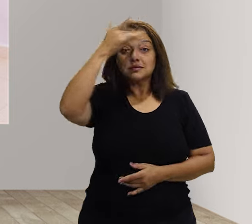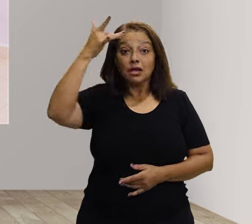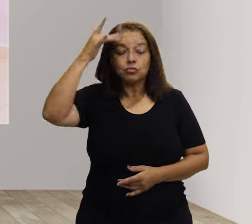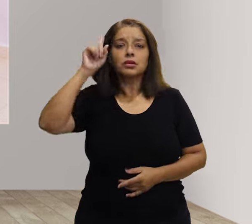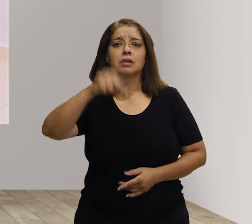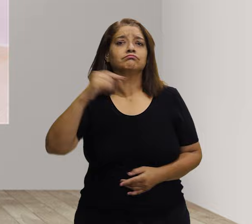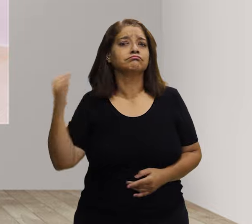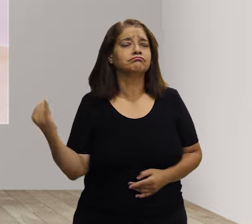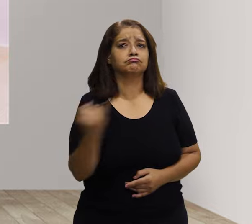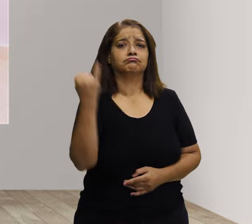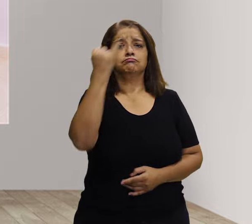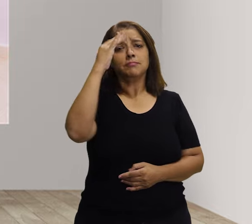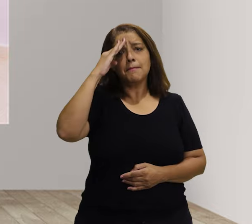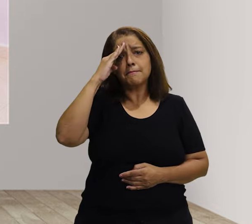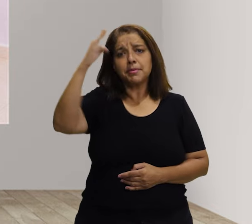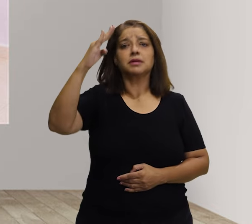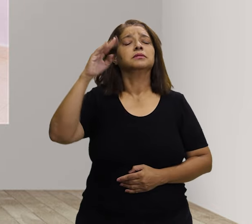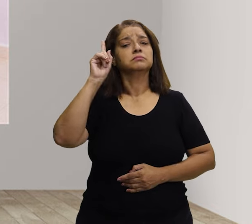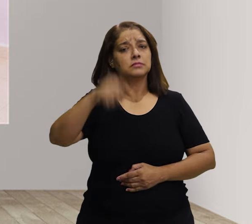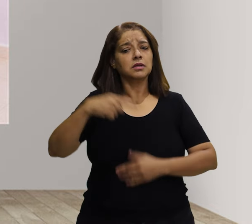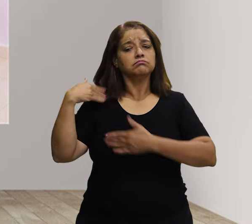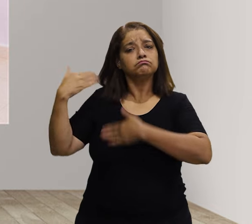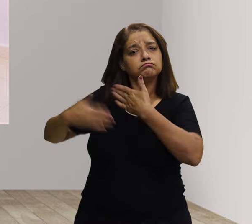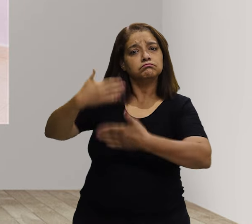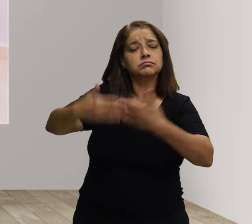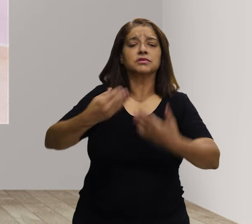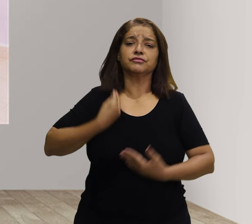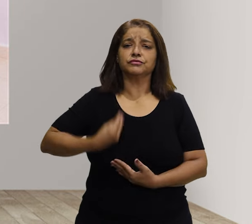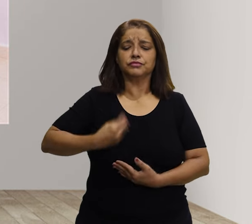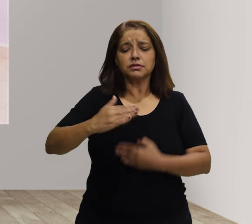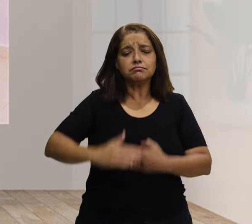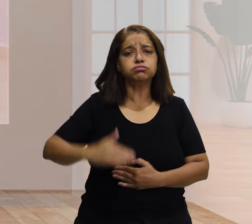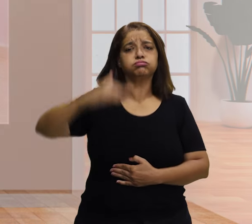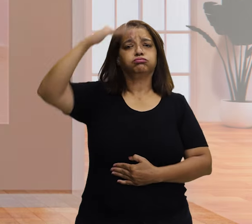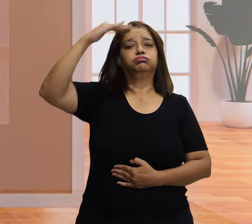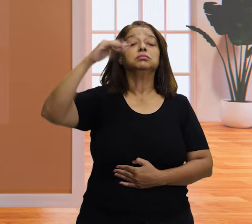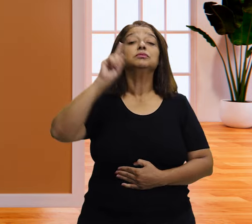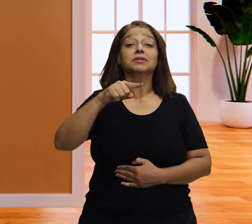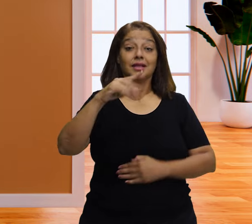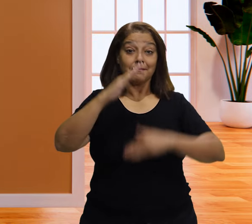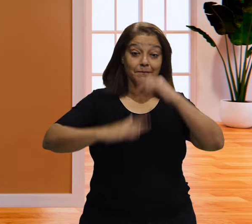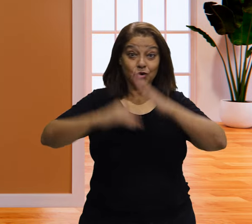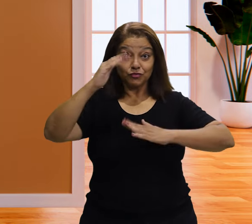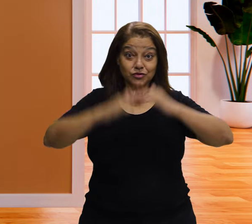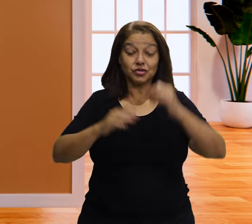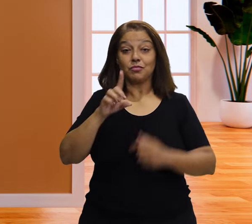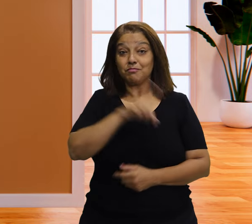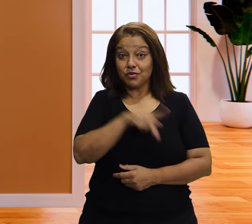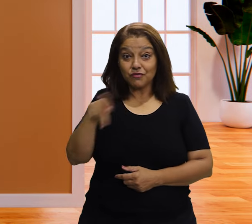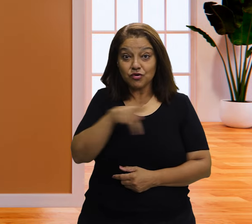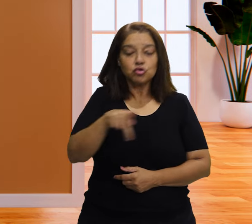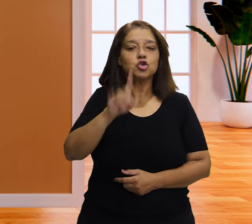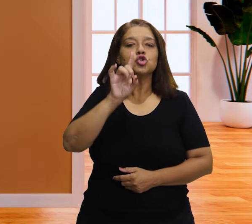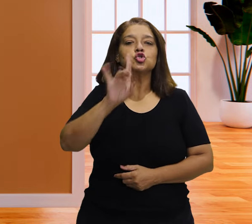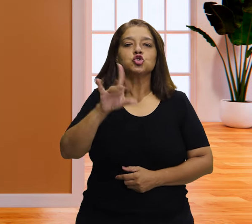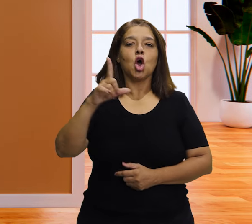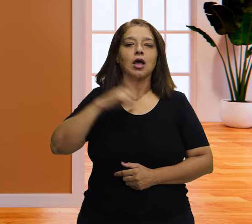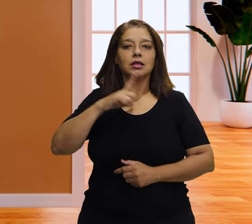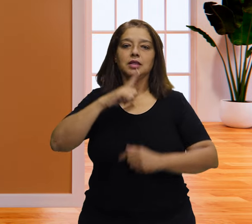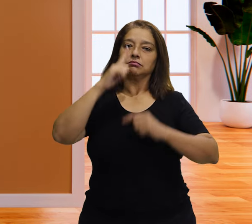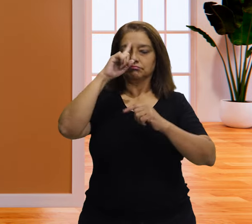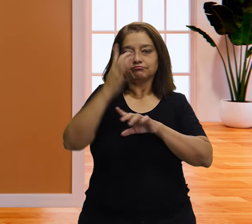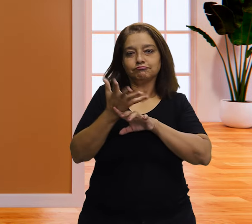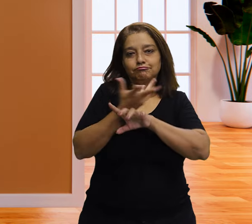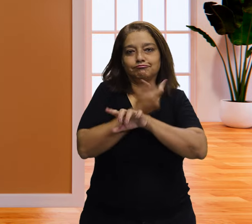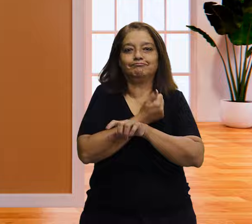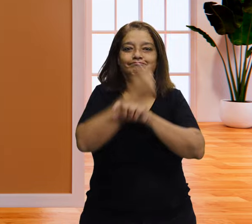uma prioridade durante todas as fases da vida. A profissão docente exige não apenas habilidades cognitivas,